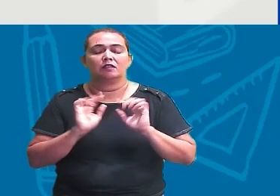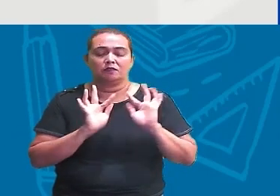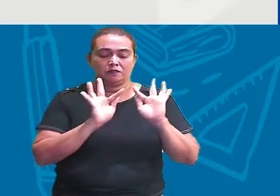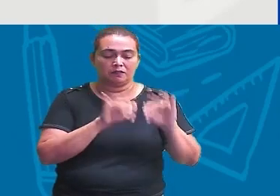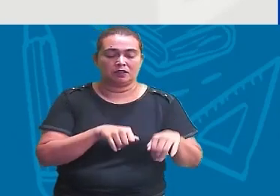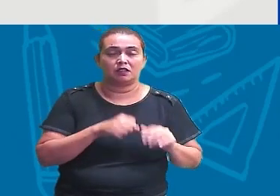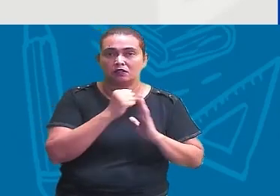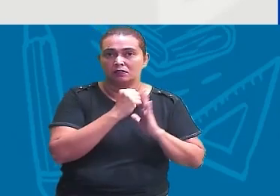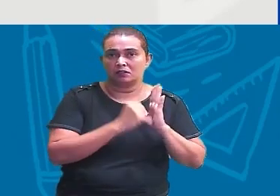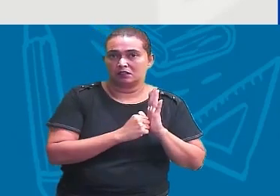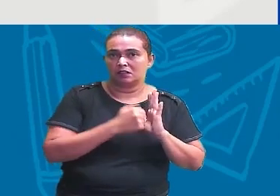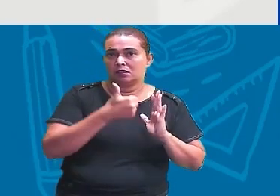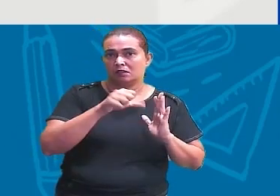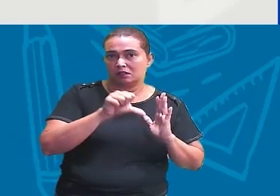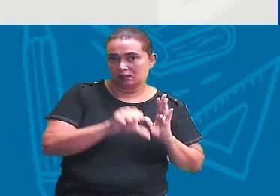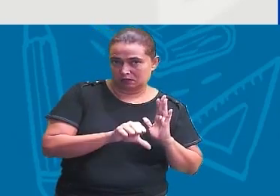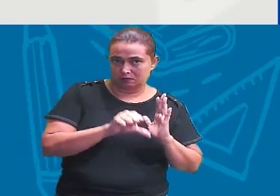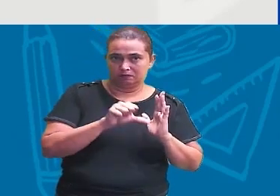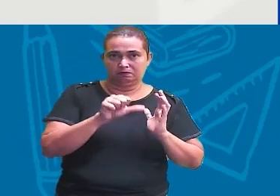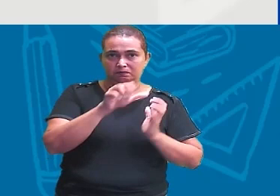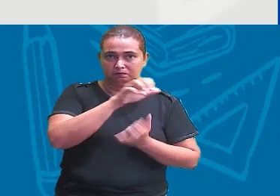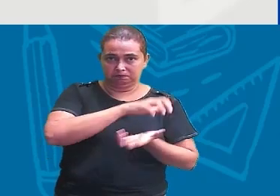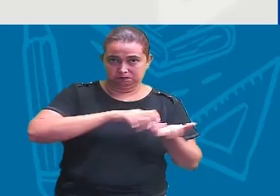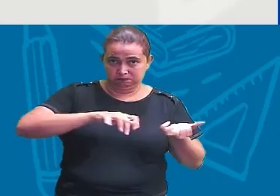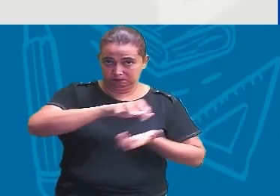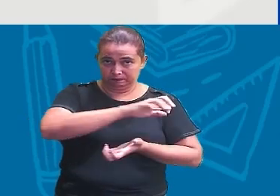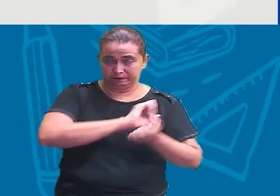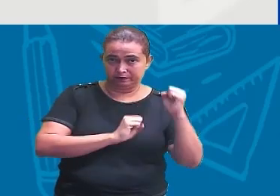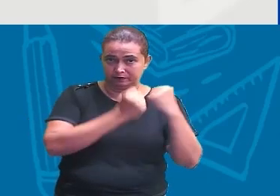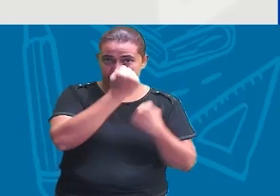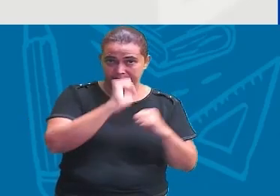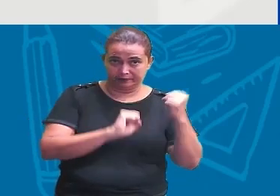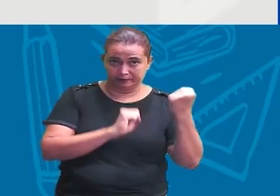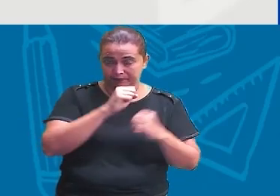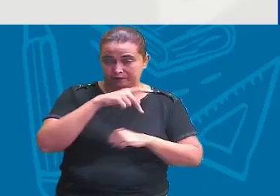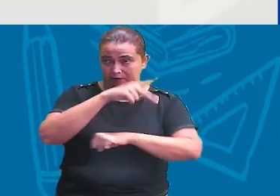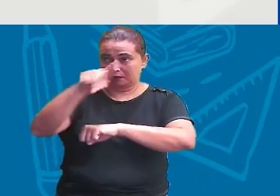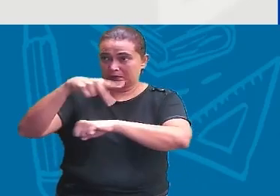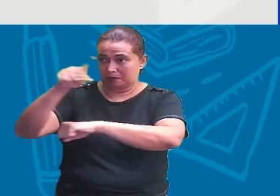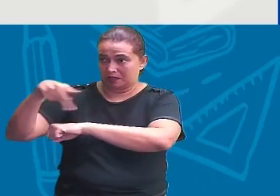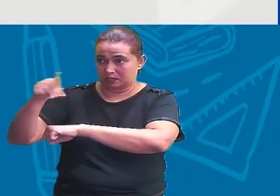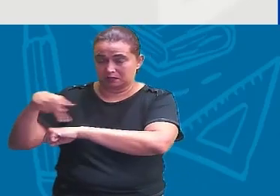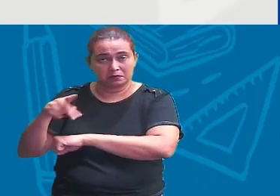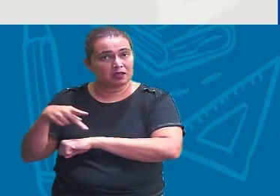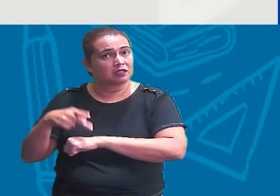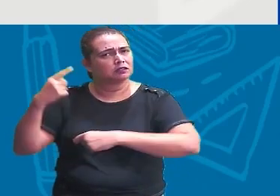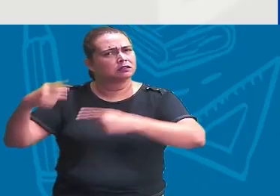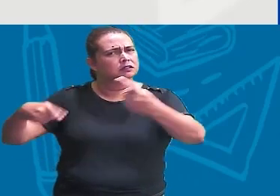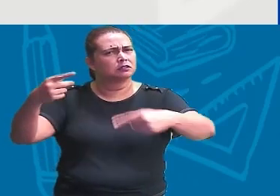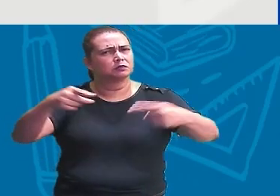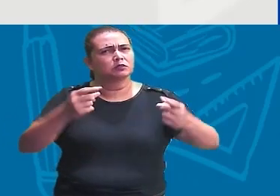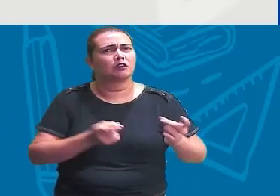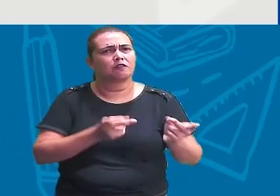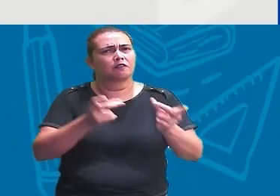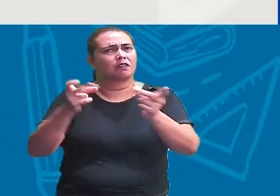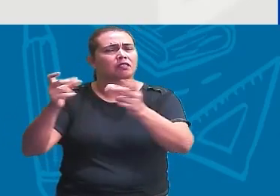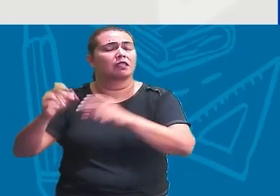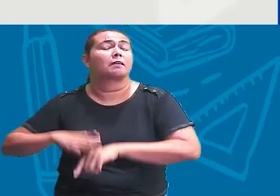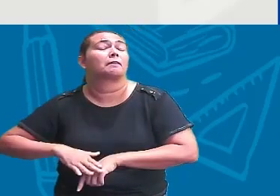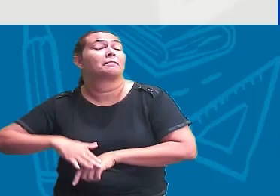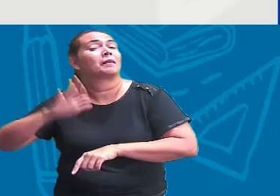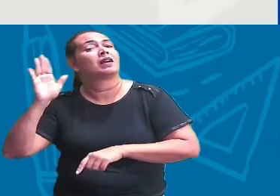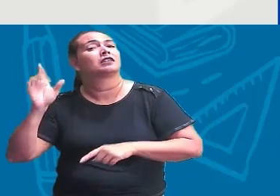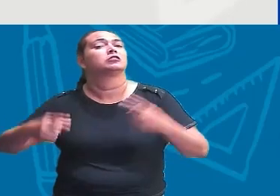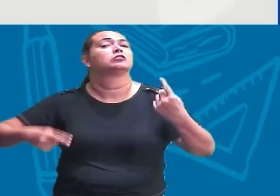viram potências na produção fabril, eles começam a disputar o mercado consumidor dentro